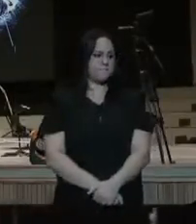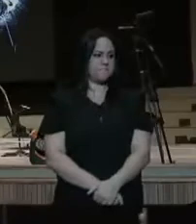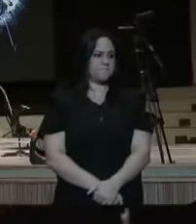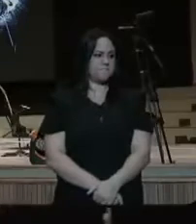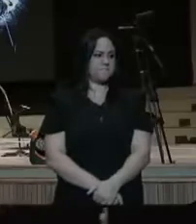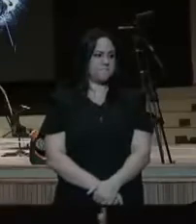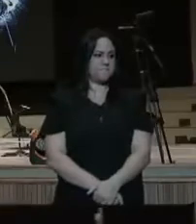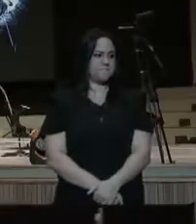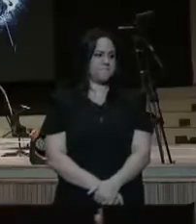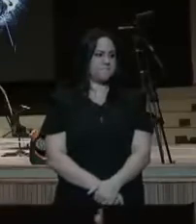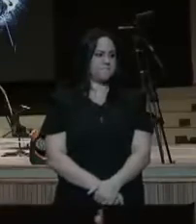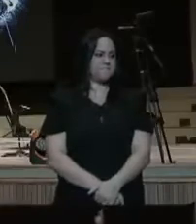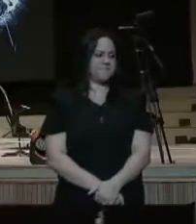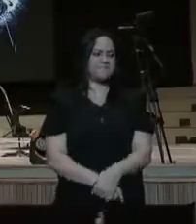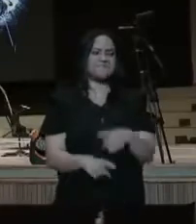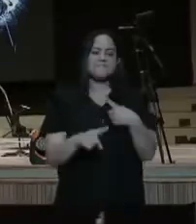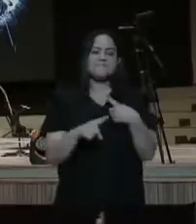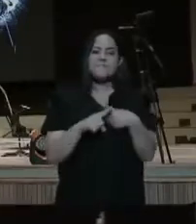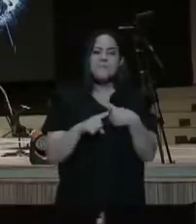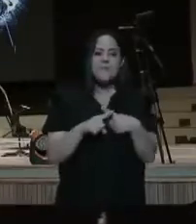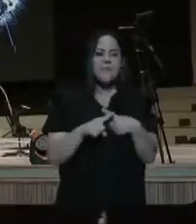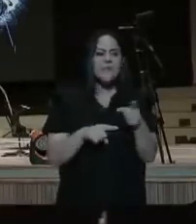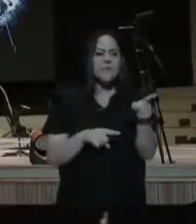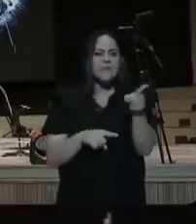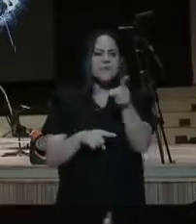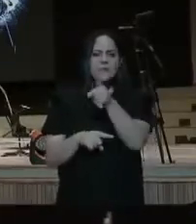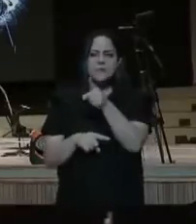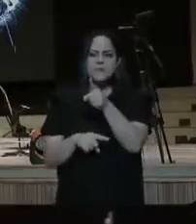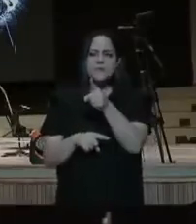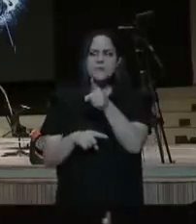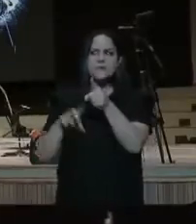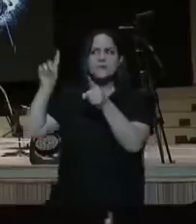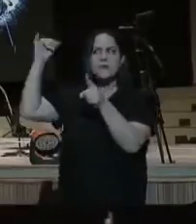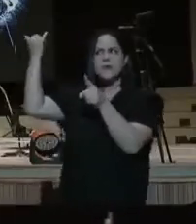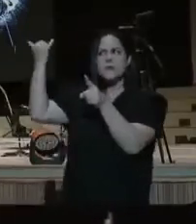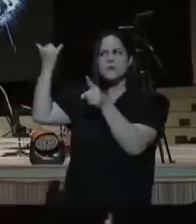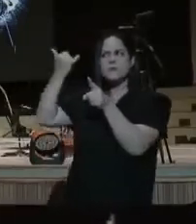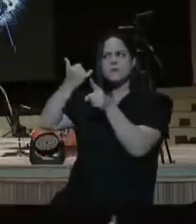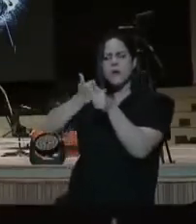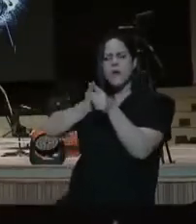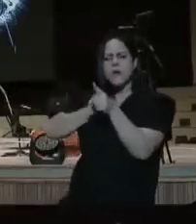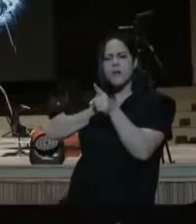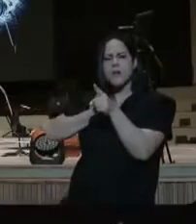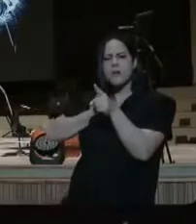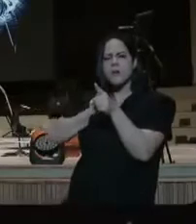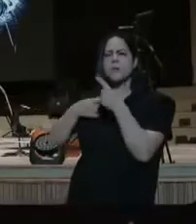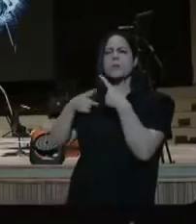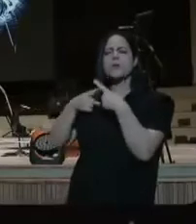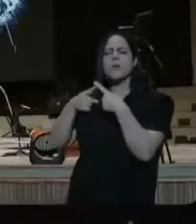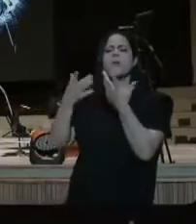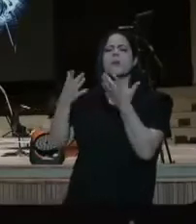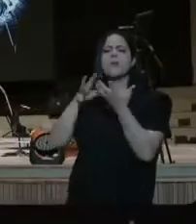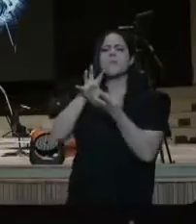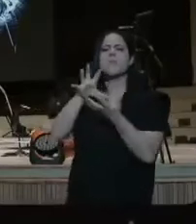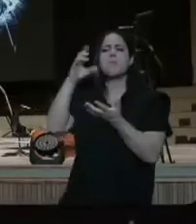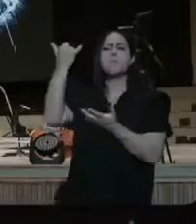por que você vê e hoje isso um